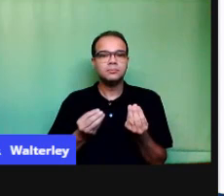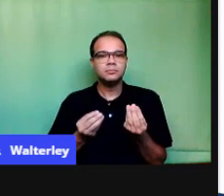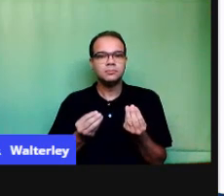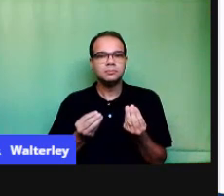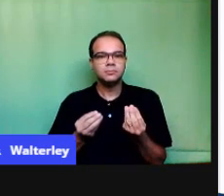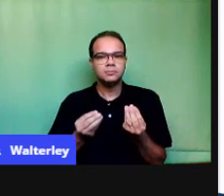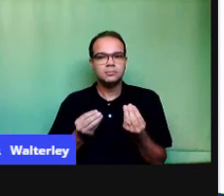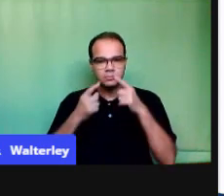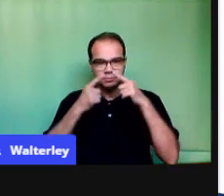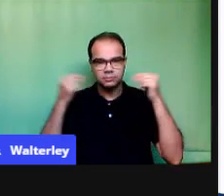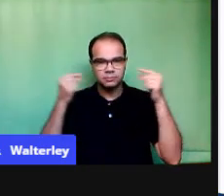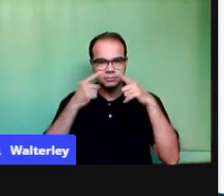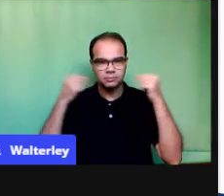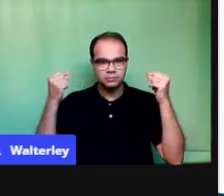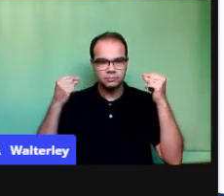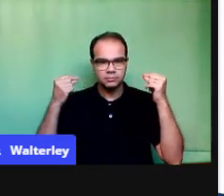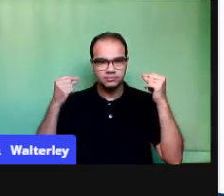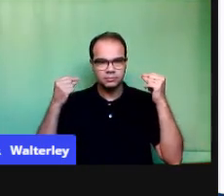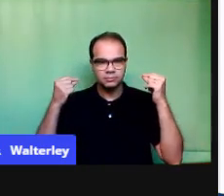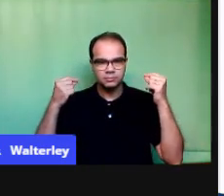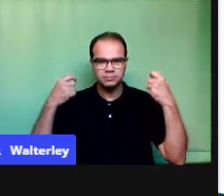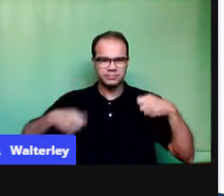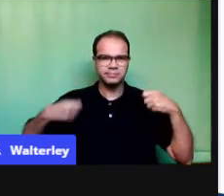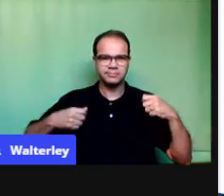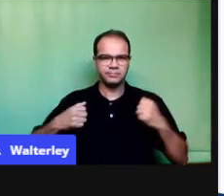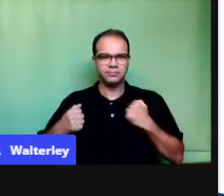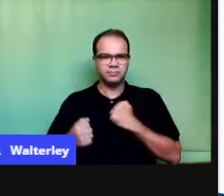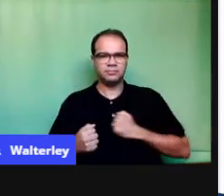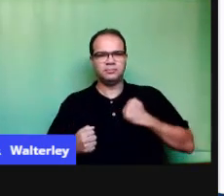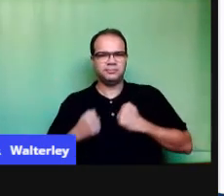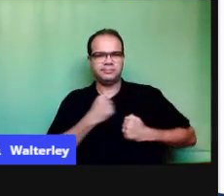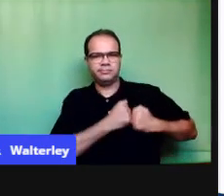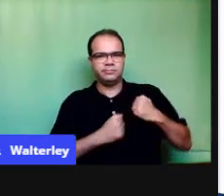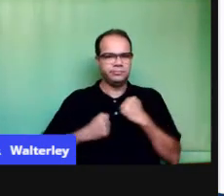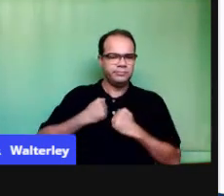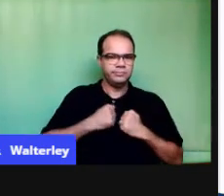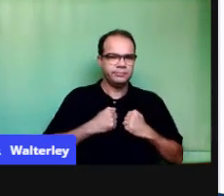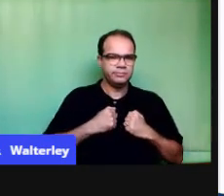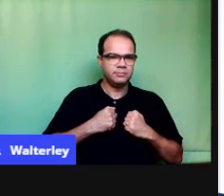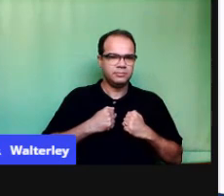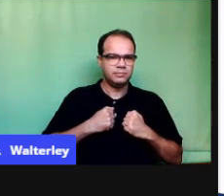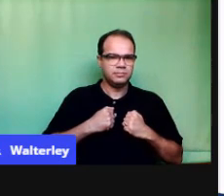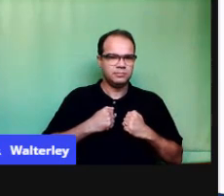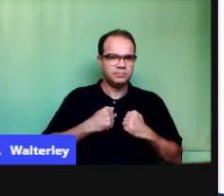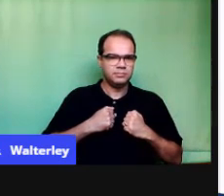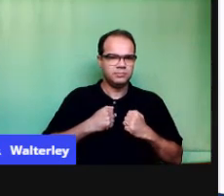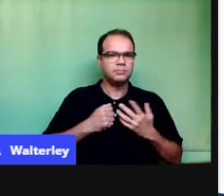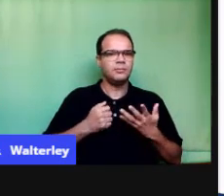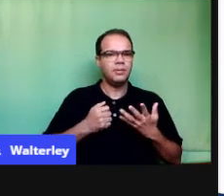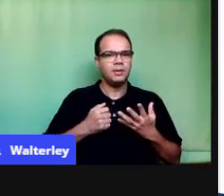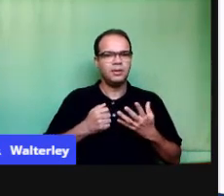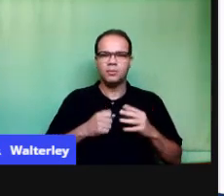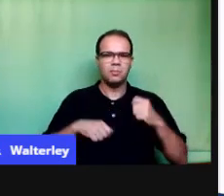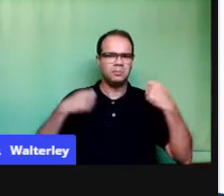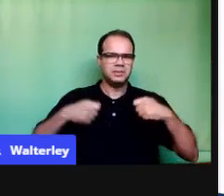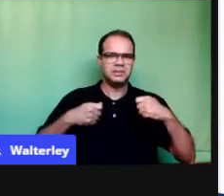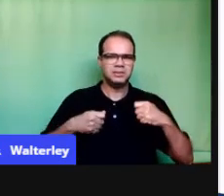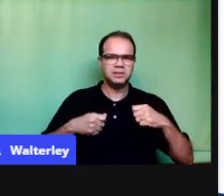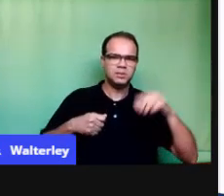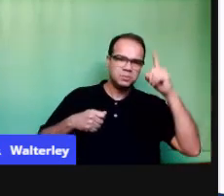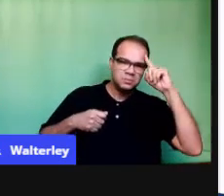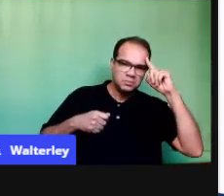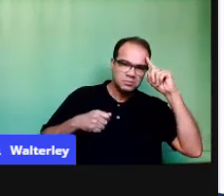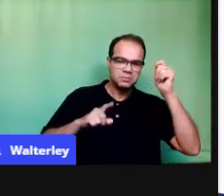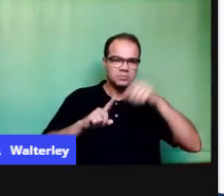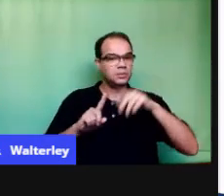animal que tenha que tomar banho como os cachorros, tá? Então, dar menos banhos, respeitar o odor